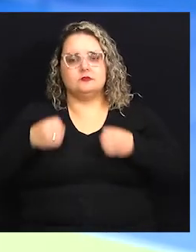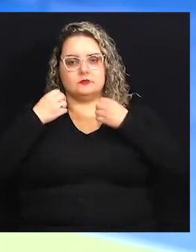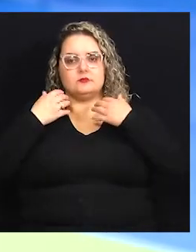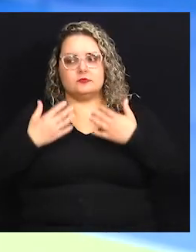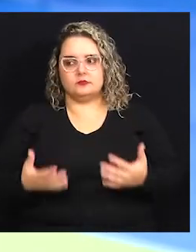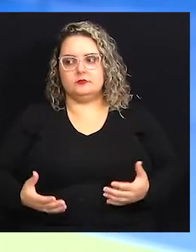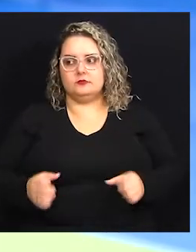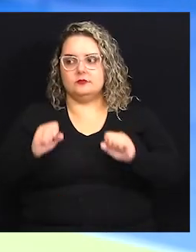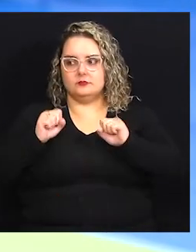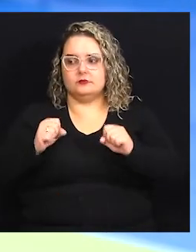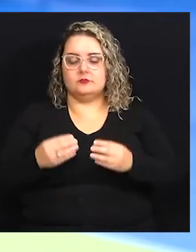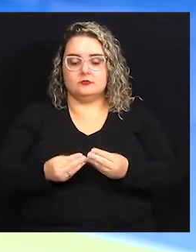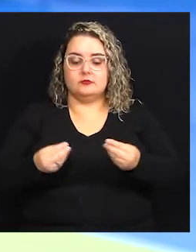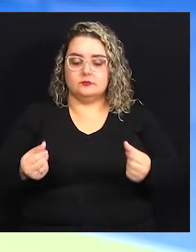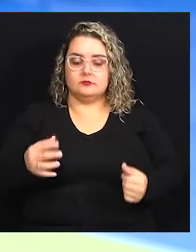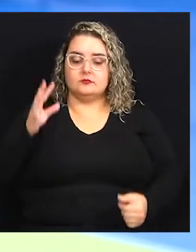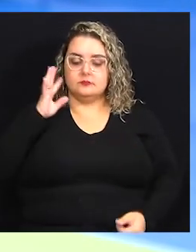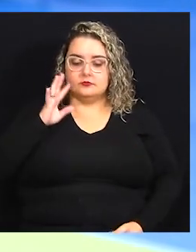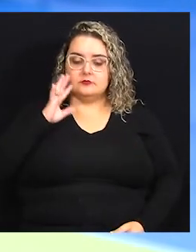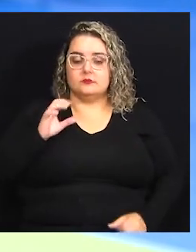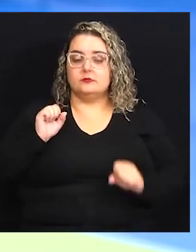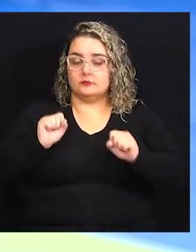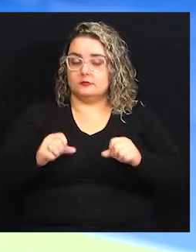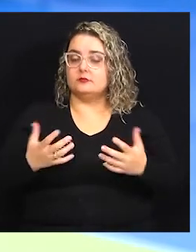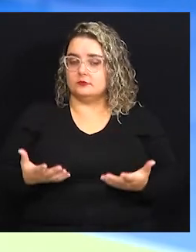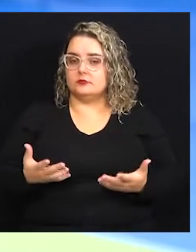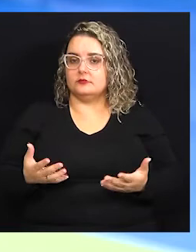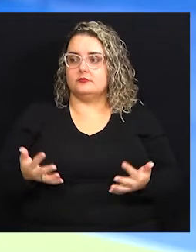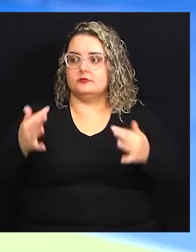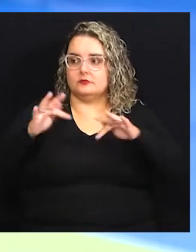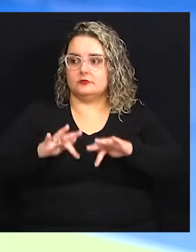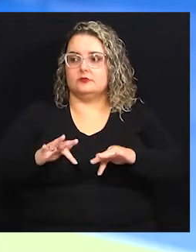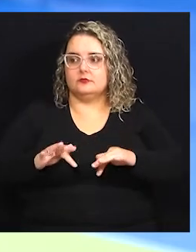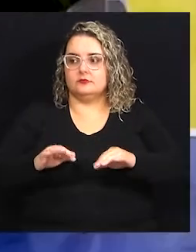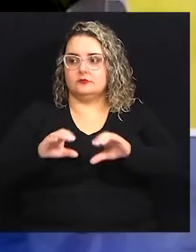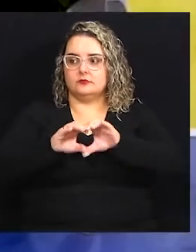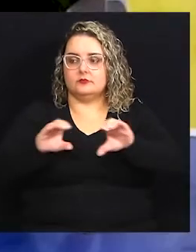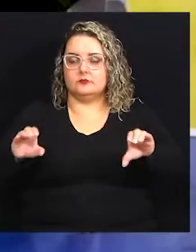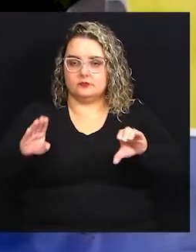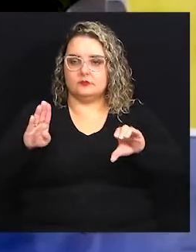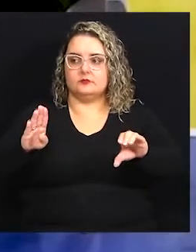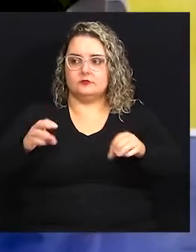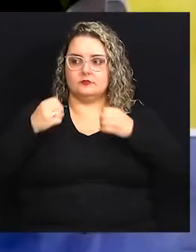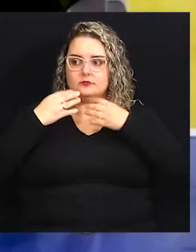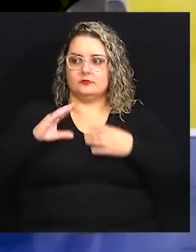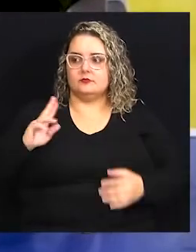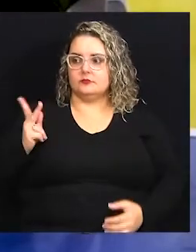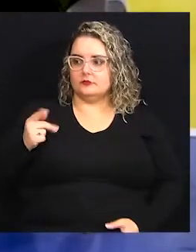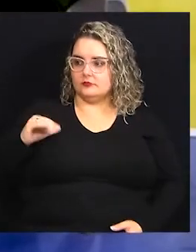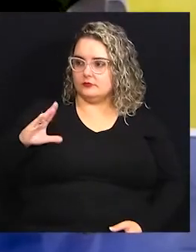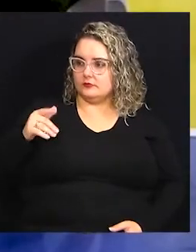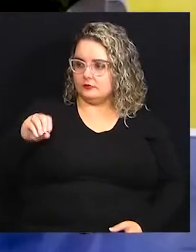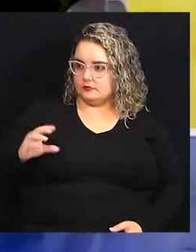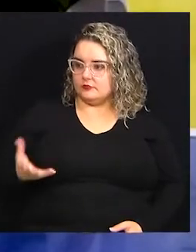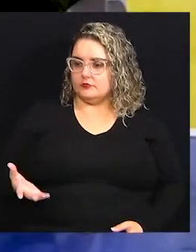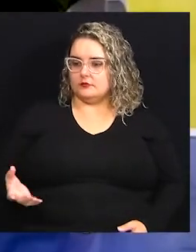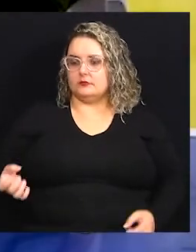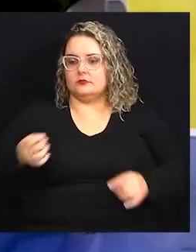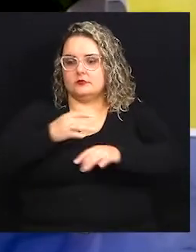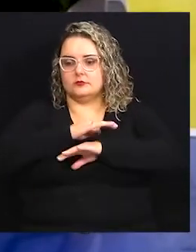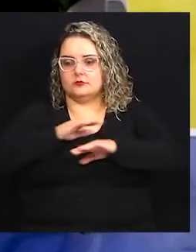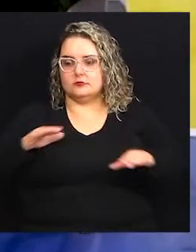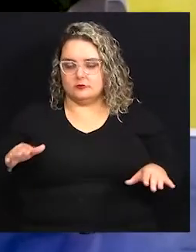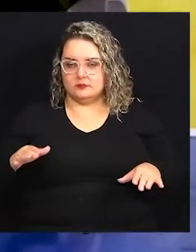rodagem boa, possa nos qualificar legal para que a gente possa chegar à final da Superliga B. Chicão, para a gente